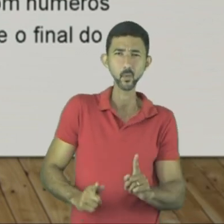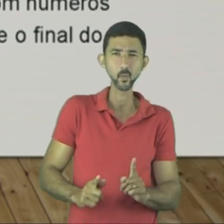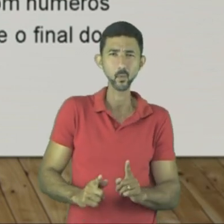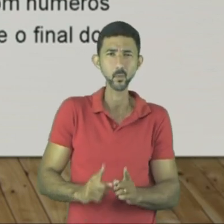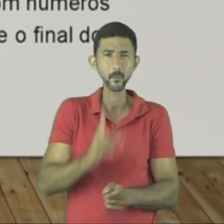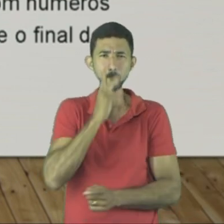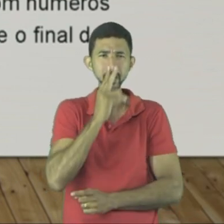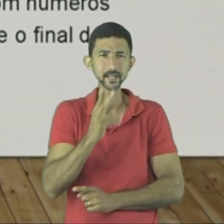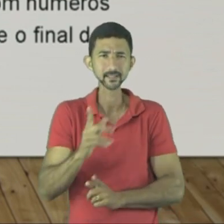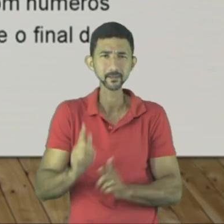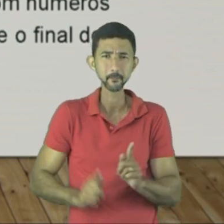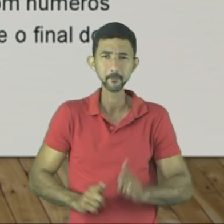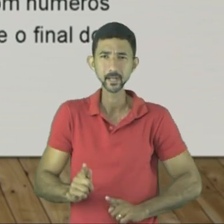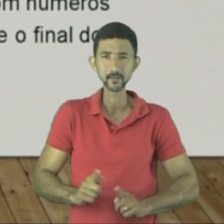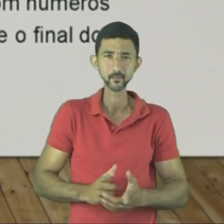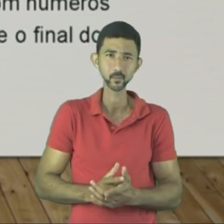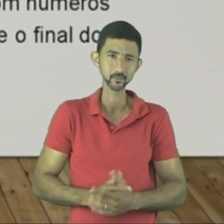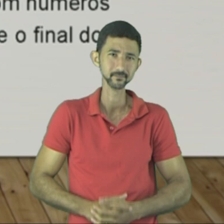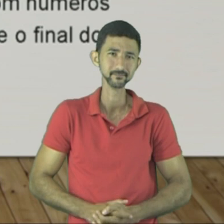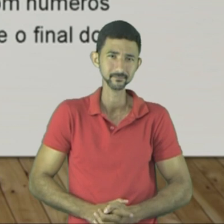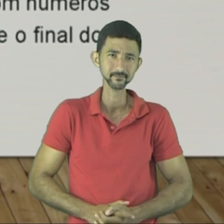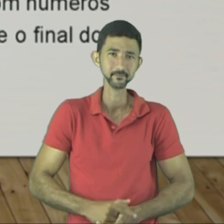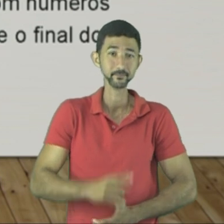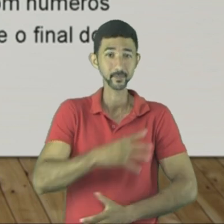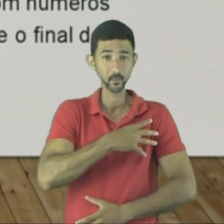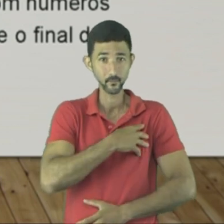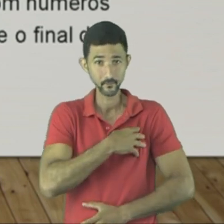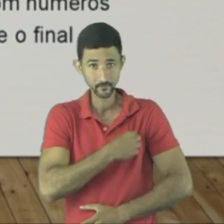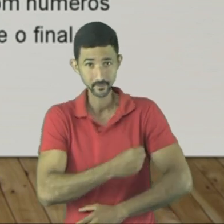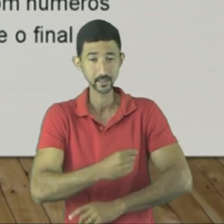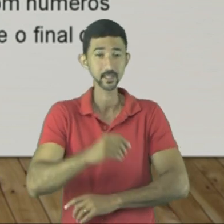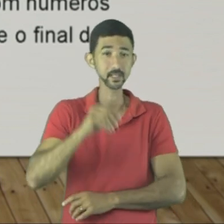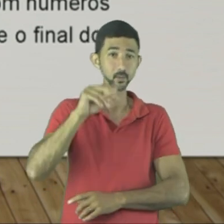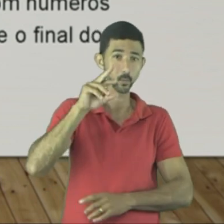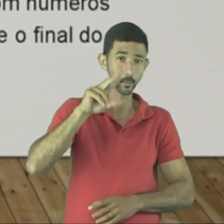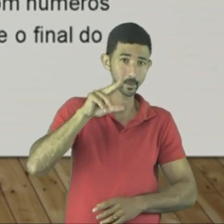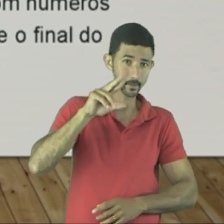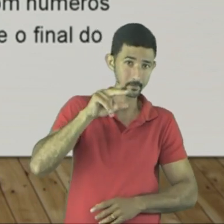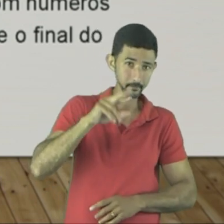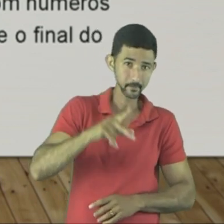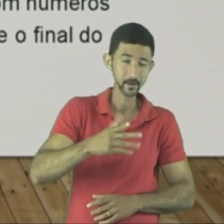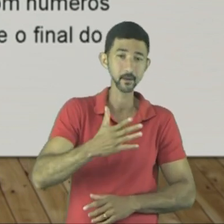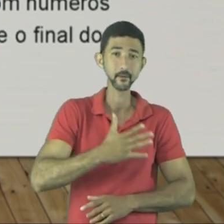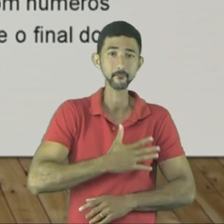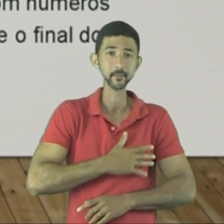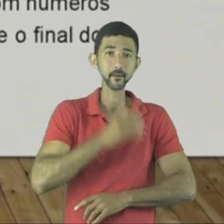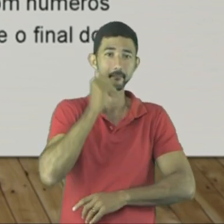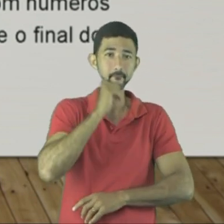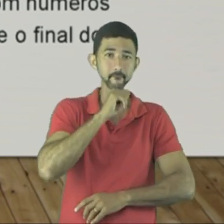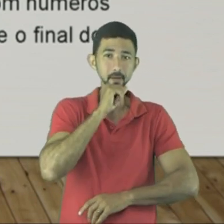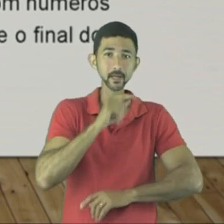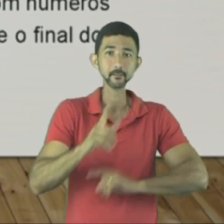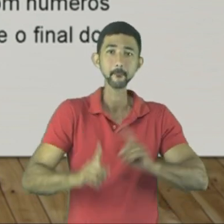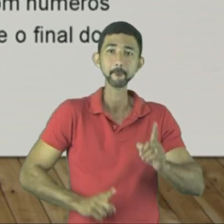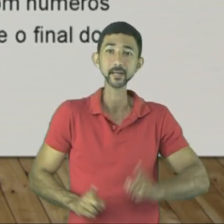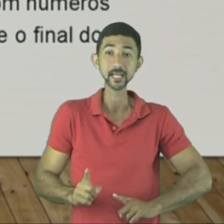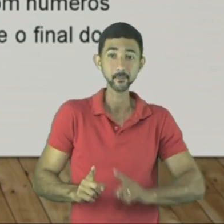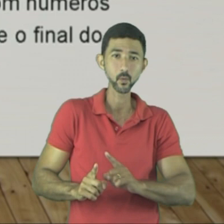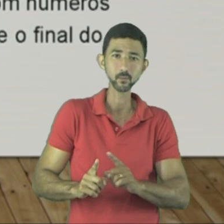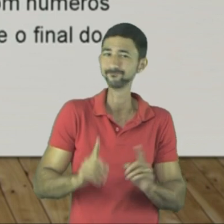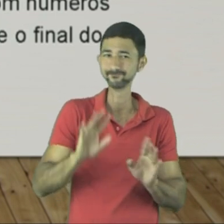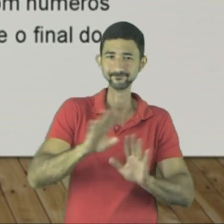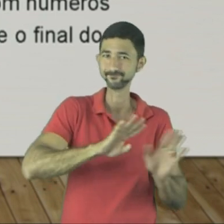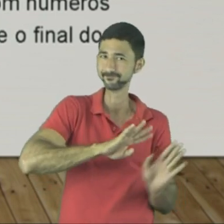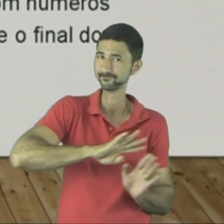O filho do irmão do meu pai, né? O filho da irmã do meu pai, enfim. Só que nesse caso aí, o primo vai